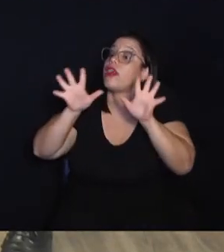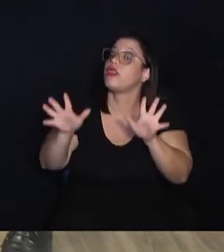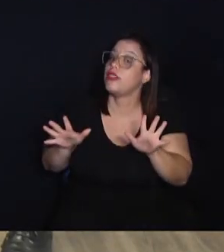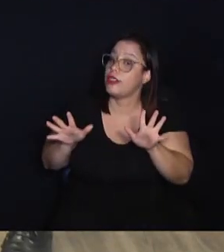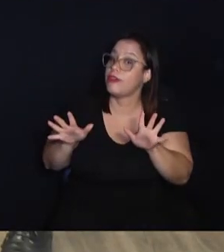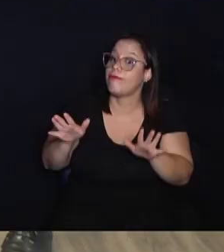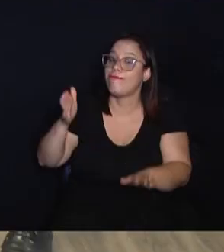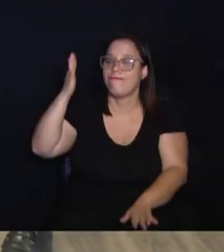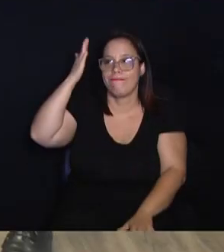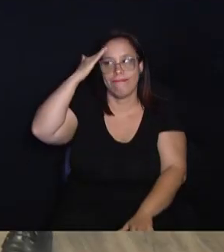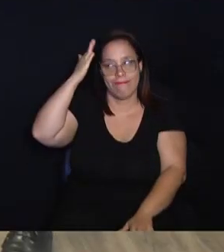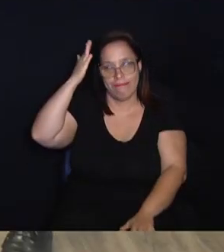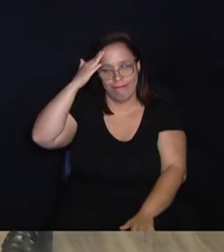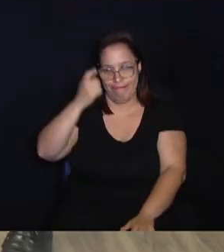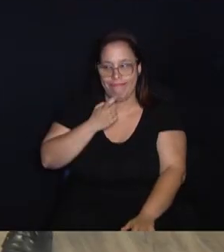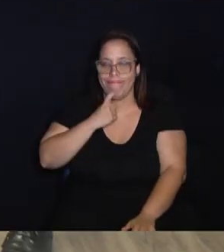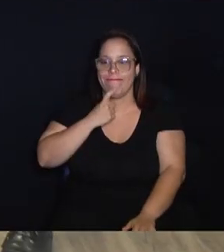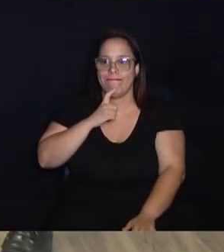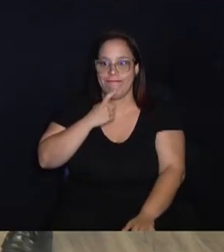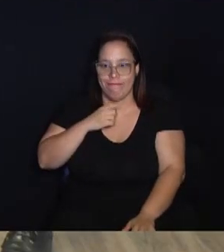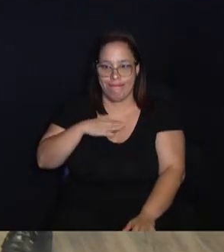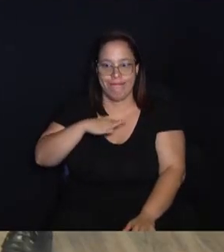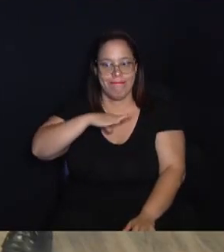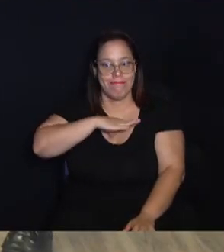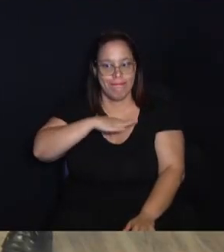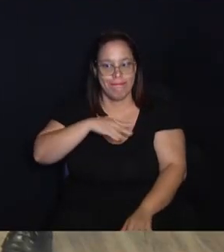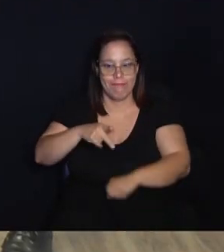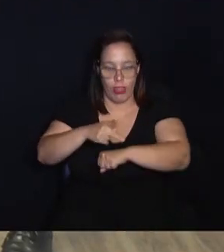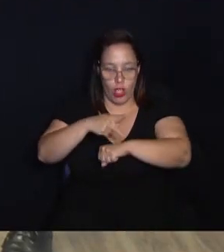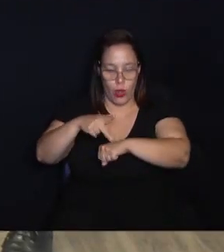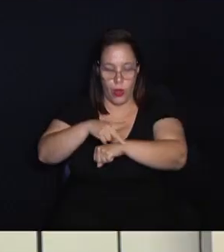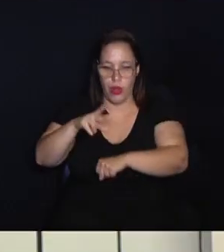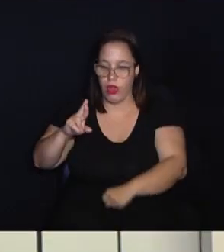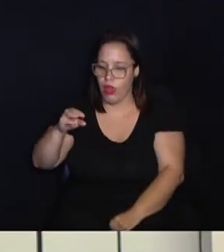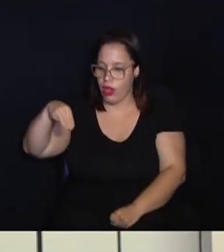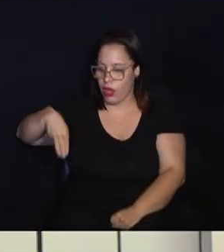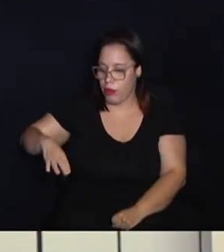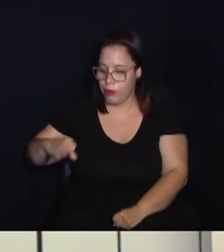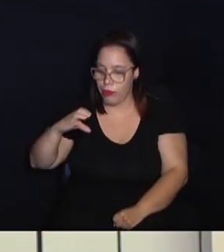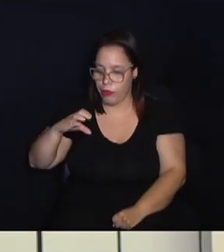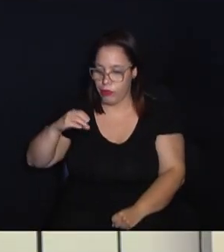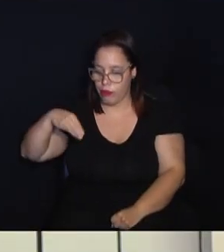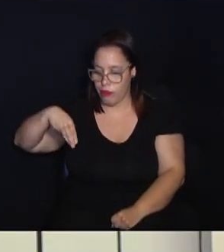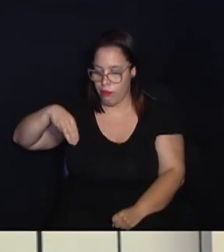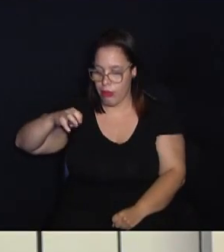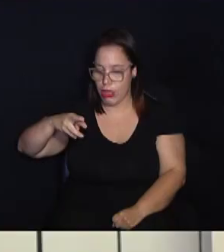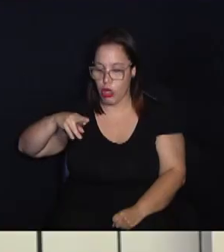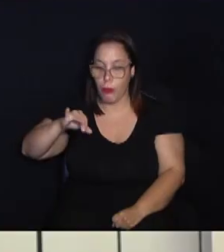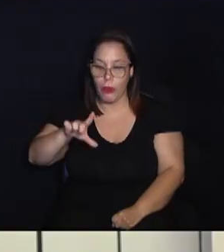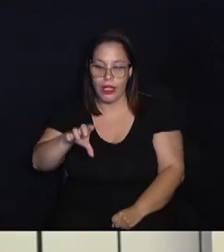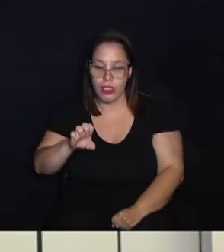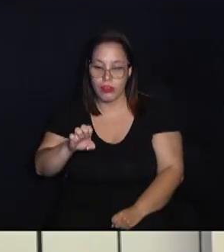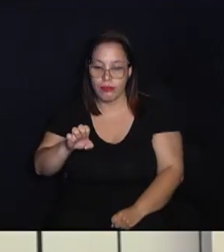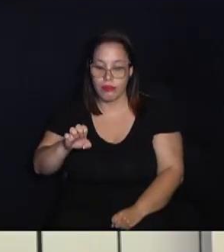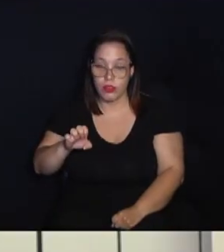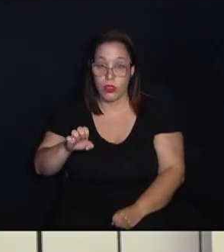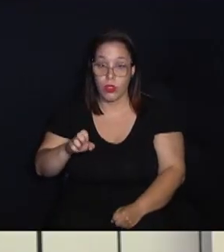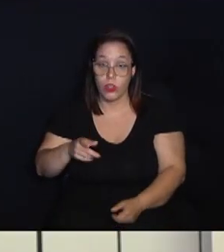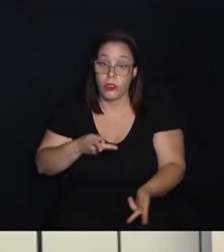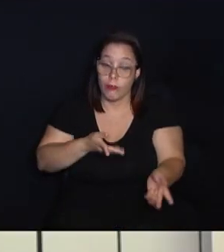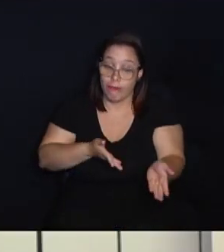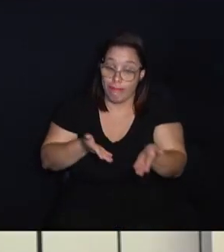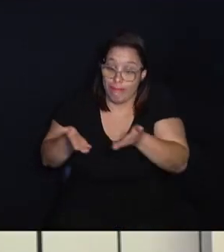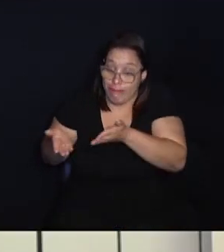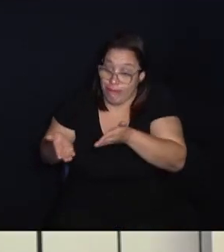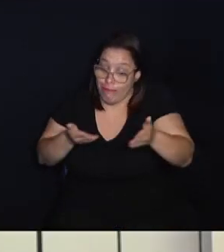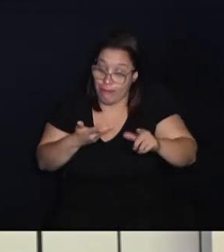sabe que Campinas é uma das maiores cidades do país, é uma metrópole com mais de 1 milhão de habitantes. E o senhor está no comando de uma